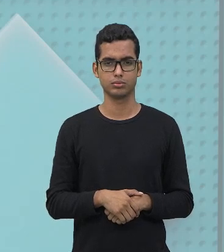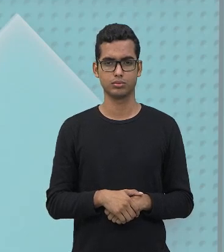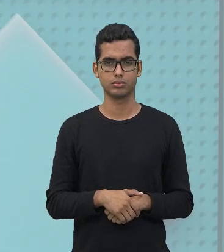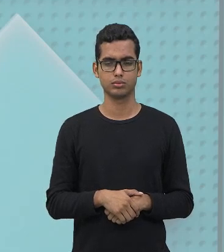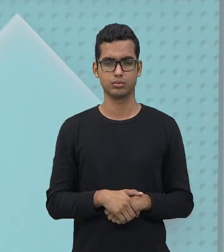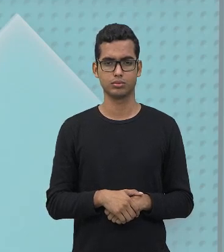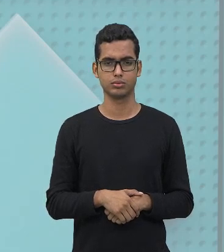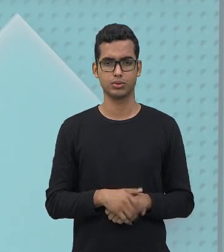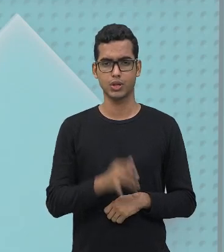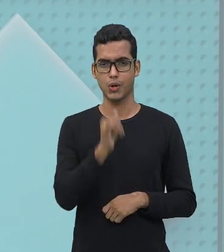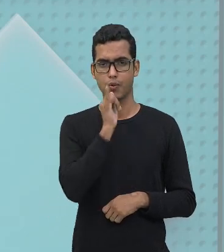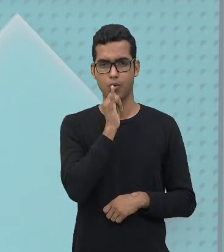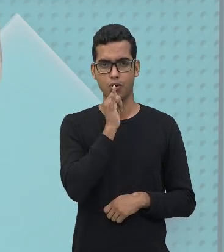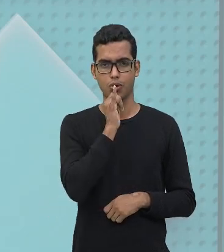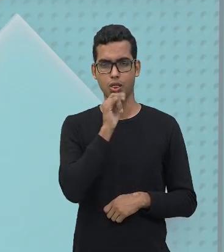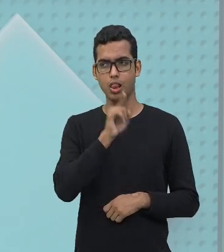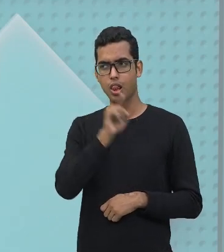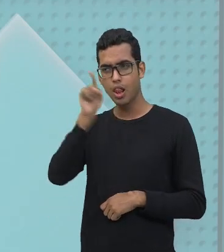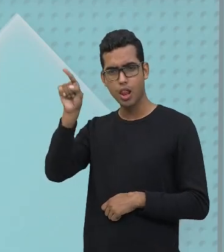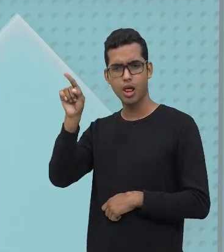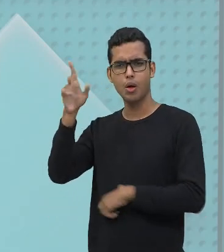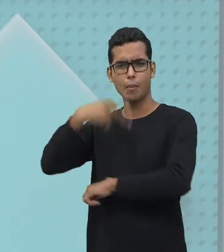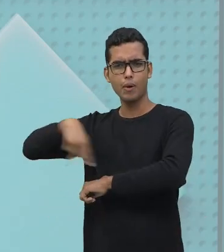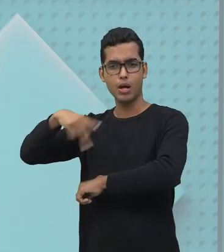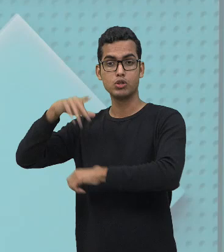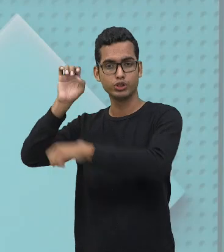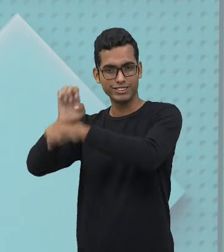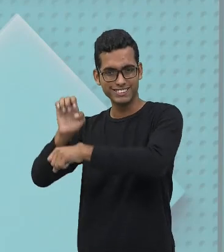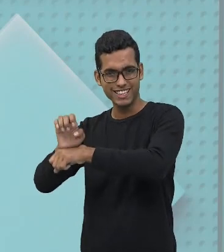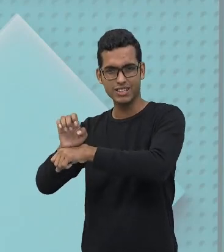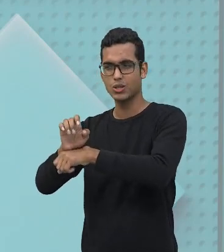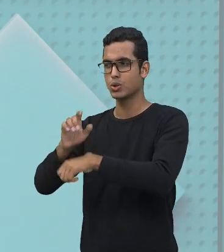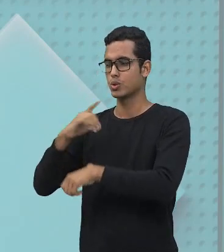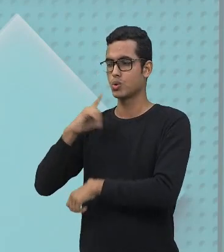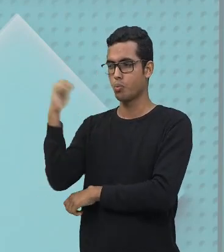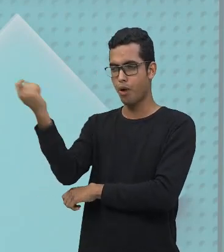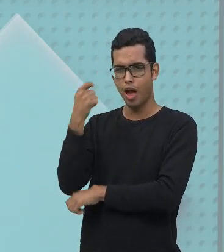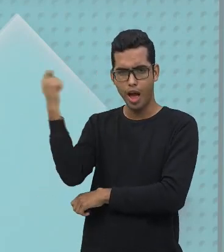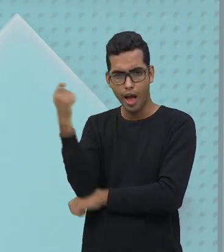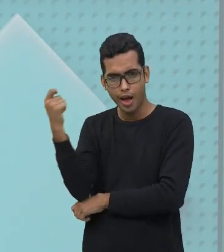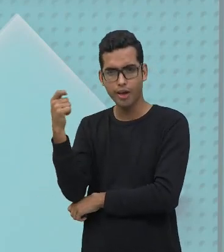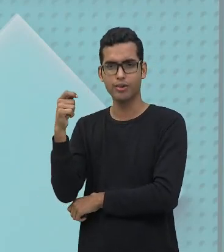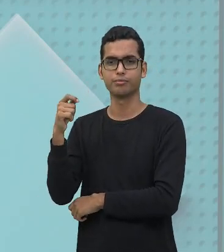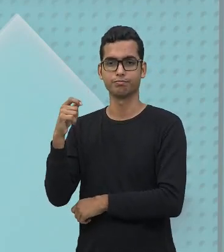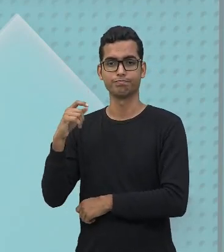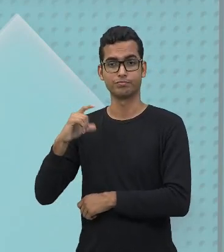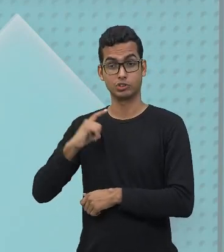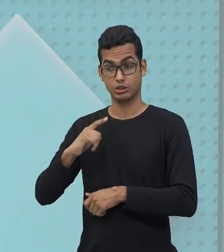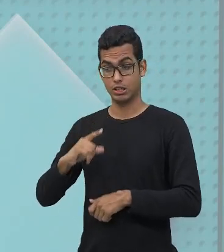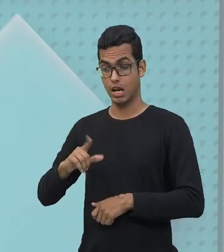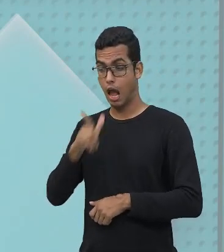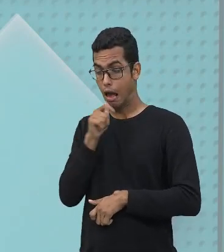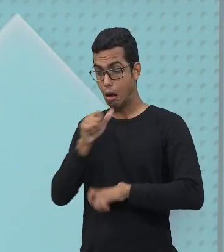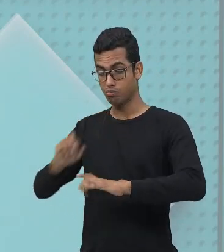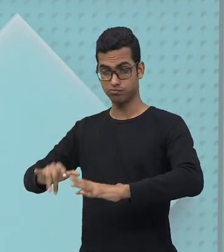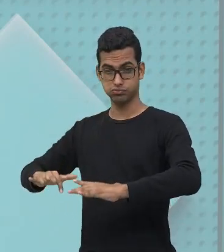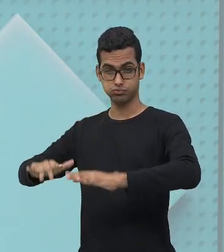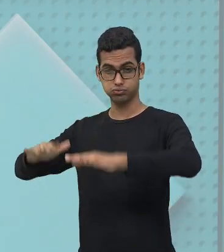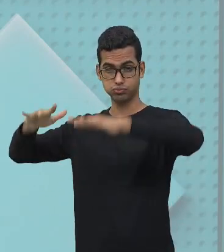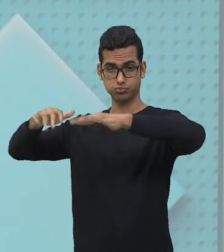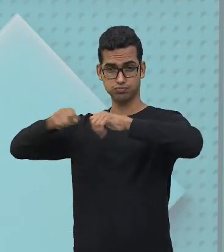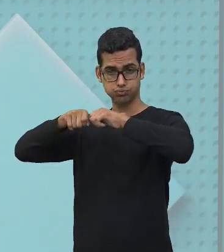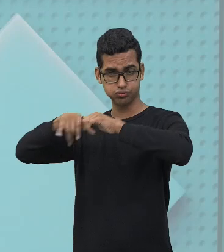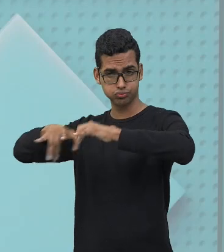Nós temos o exemplo do Rio Grande do Sul e outras grandes capitais que estão sofrendo inundações porque descarte